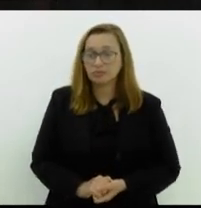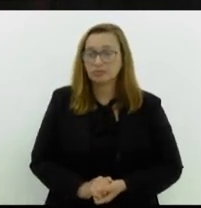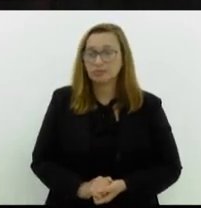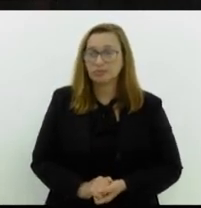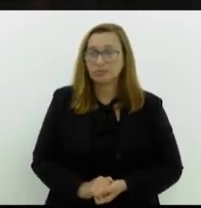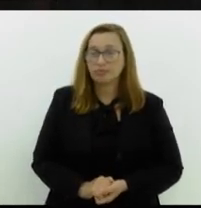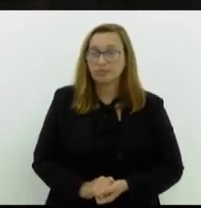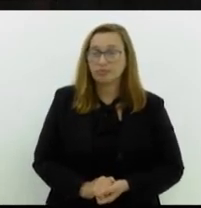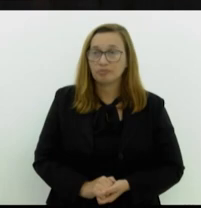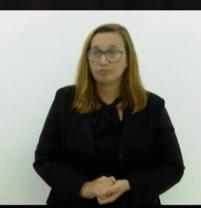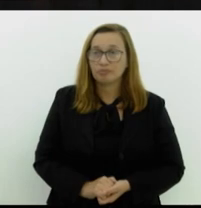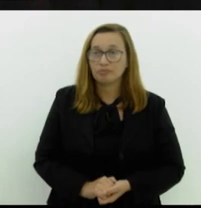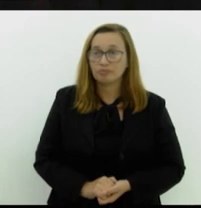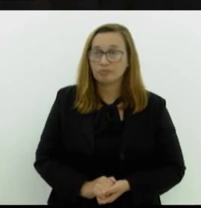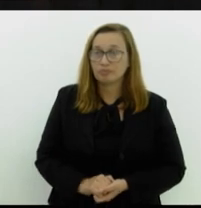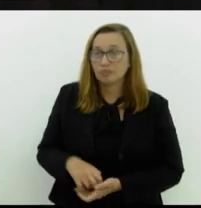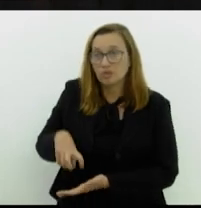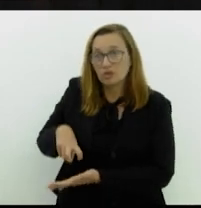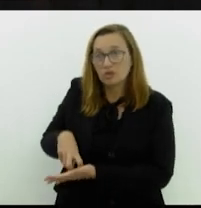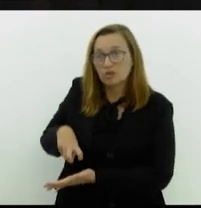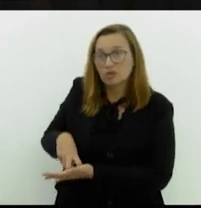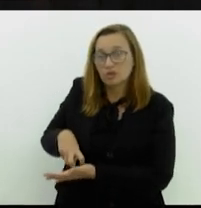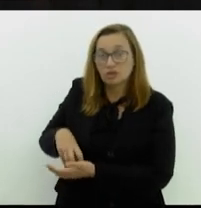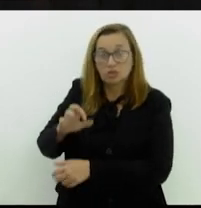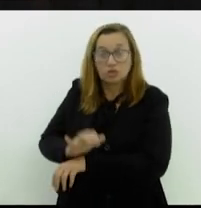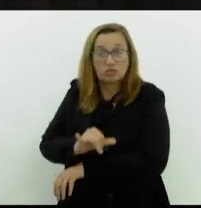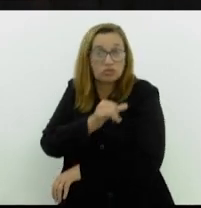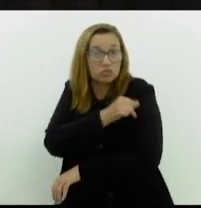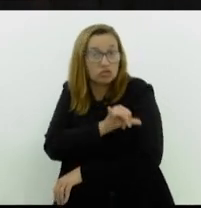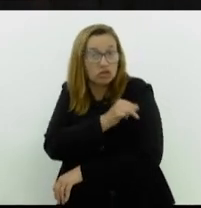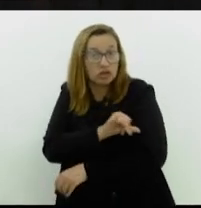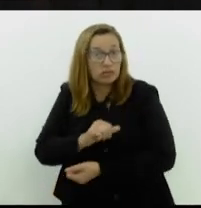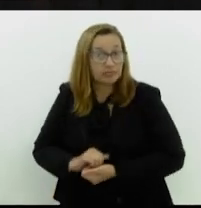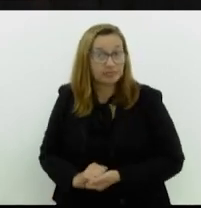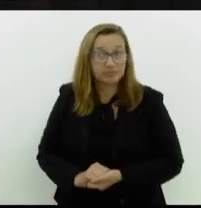a punição do Estado do Rio de Janeiro